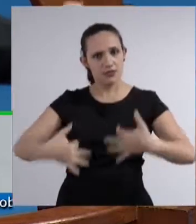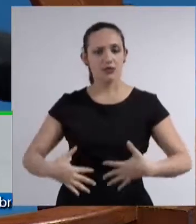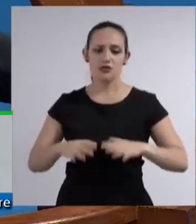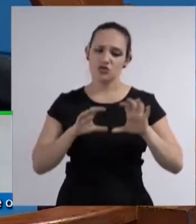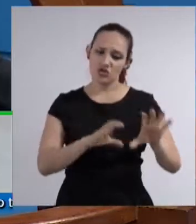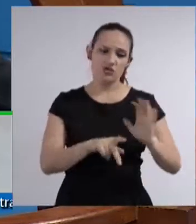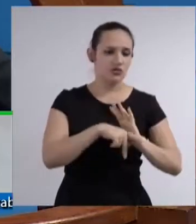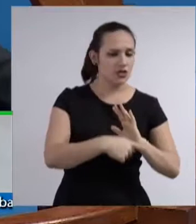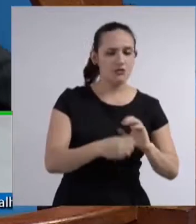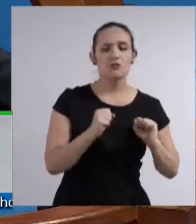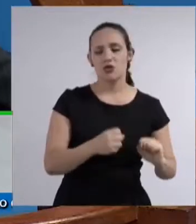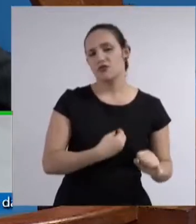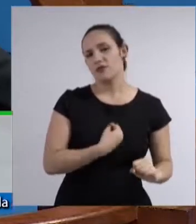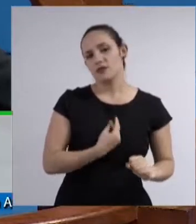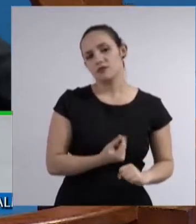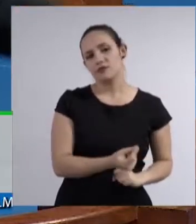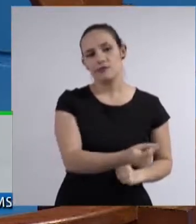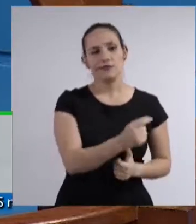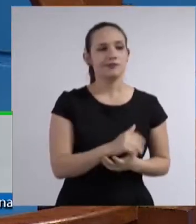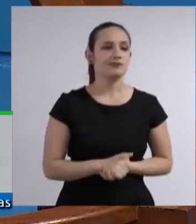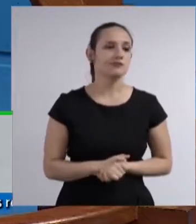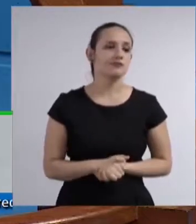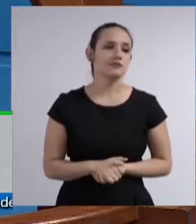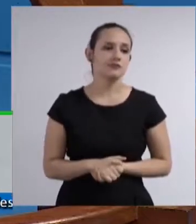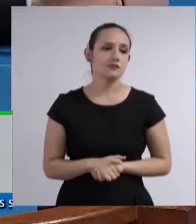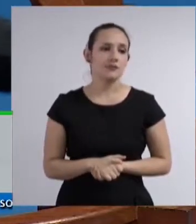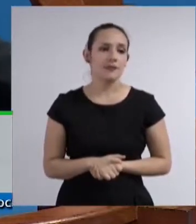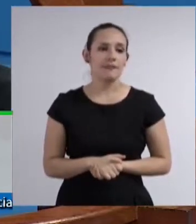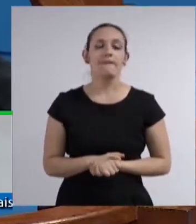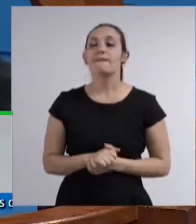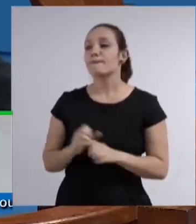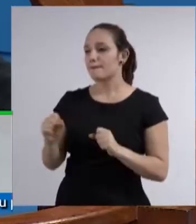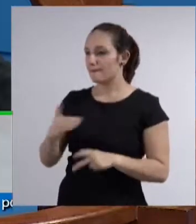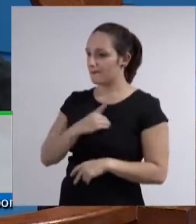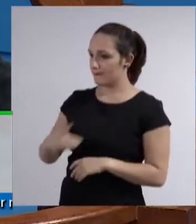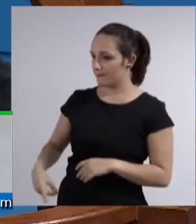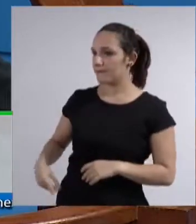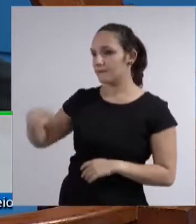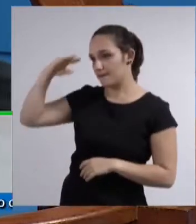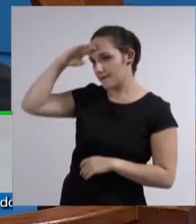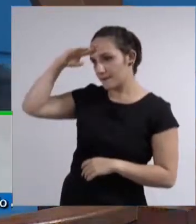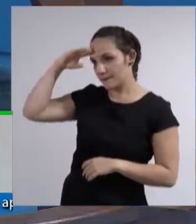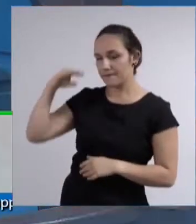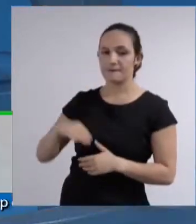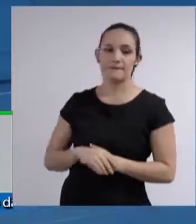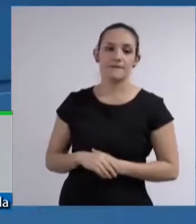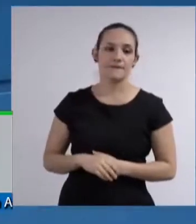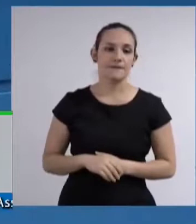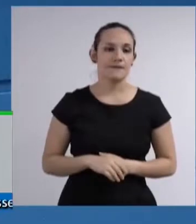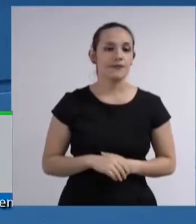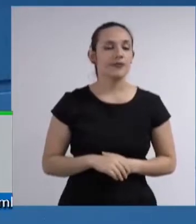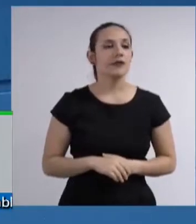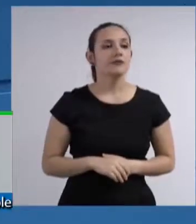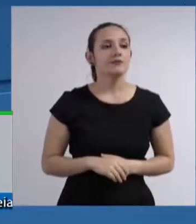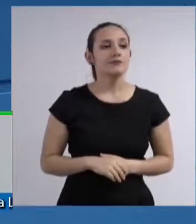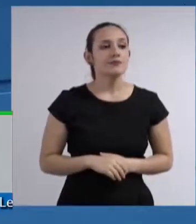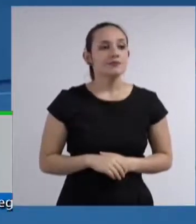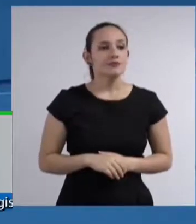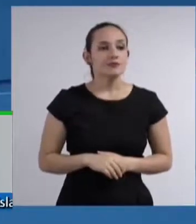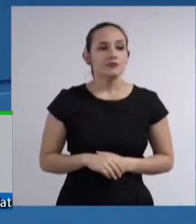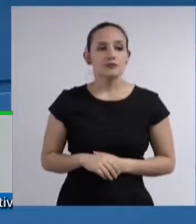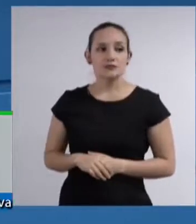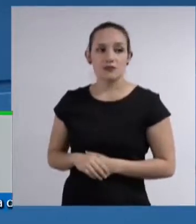como tradicionalmente eles viveram. Deputado Cabalmi. Deputado Pedro